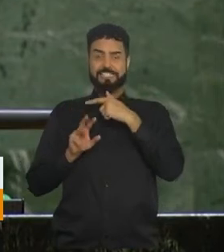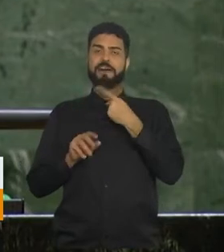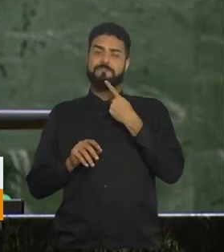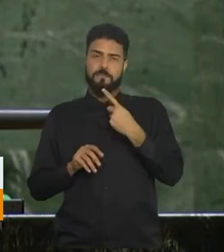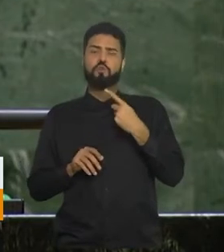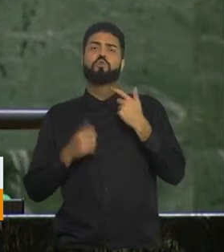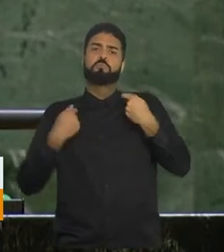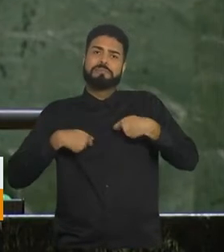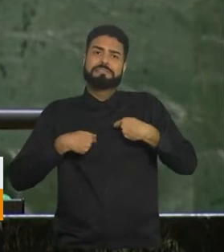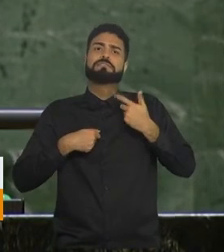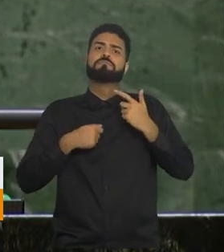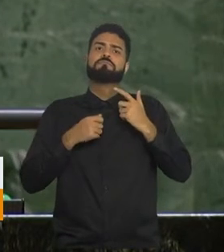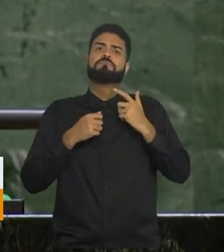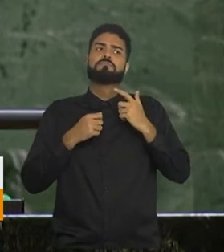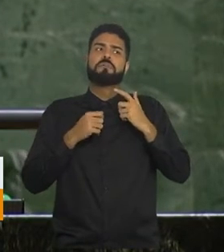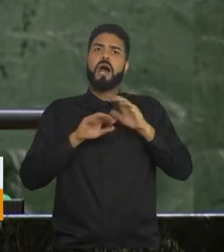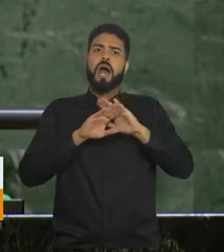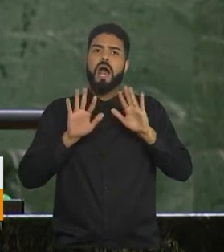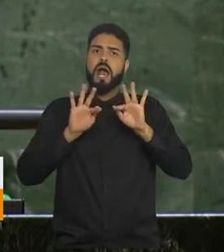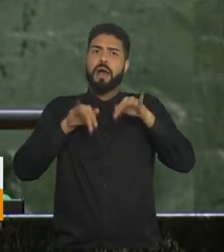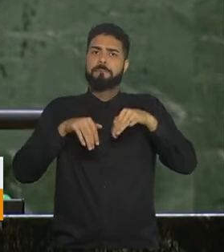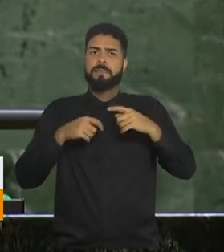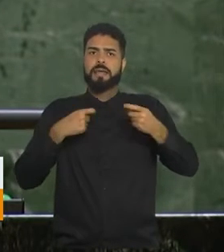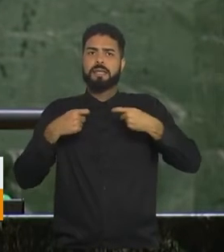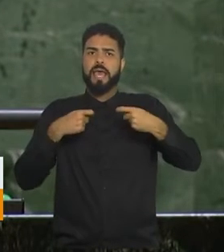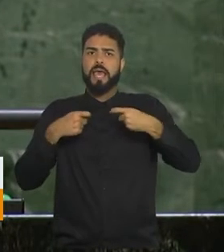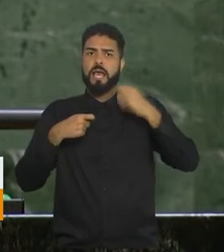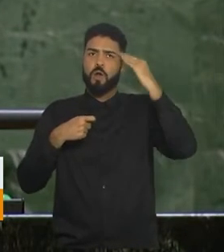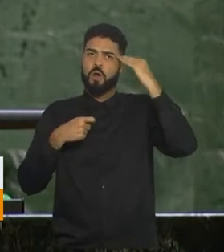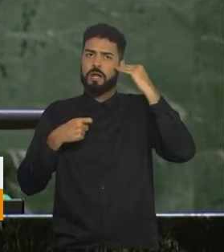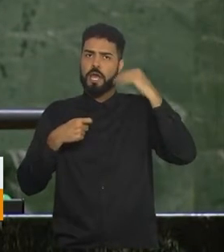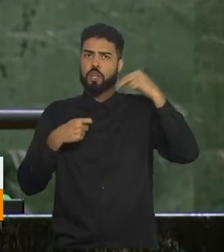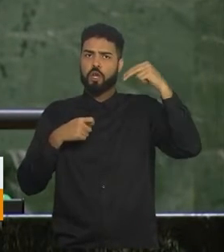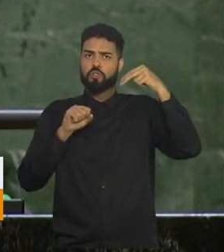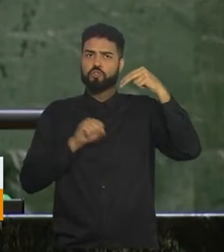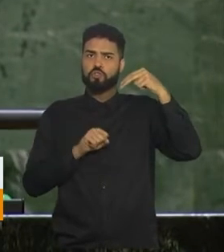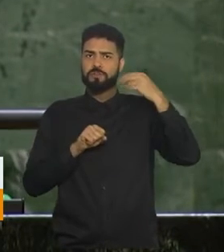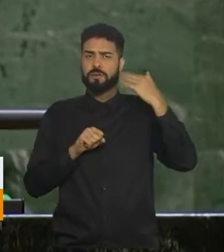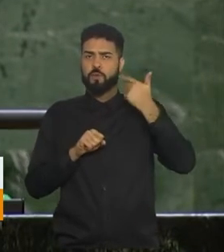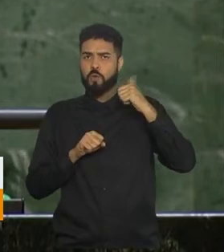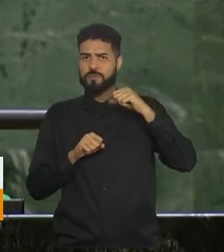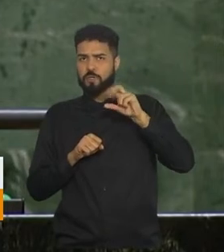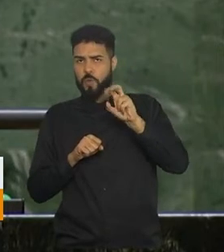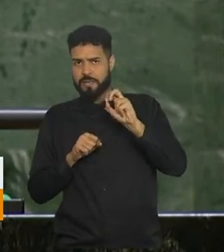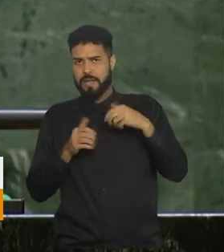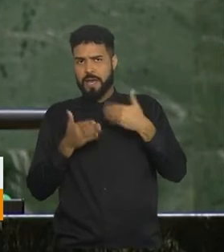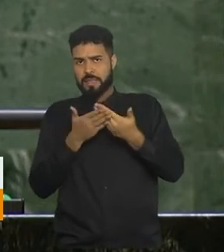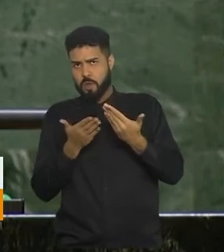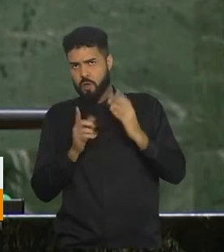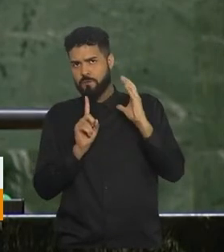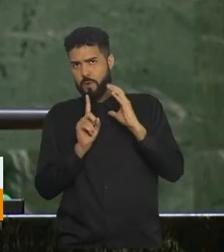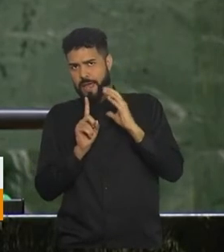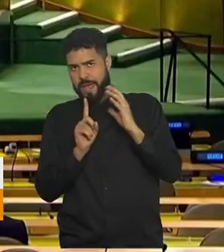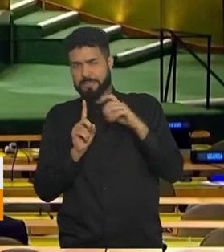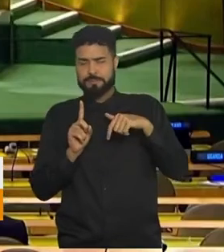apelo por uma declaração para encerrar formalmente a Guerra da Coreia na década de 50, o que ainda tem fortes implicações no dia